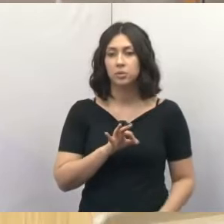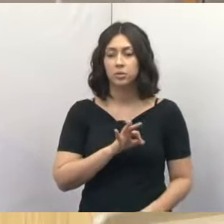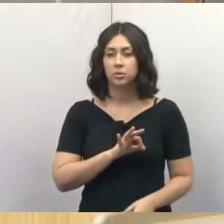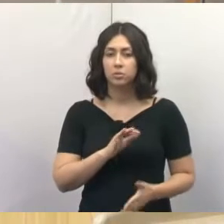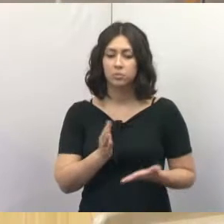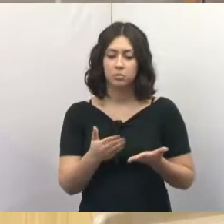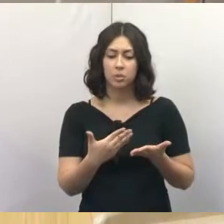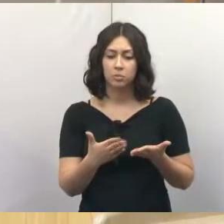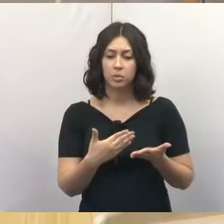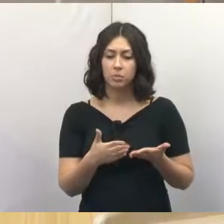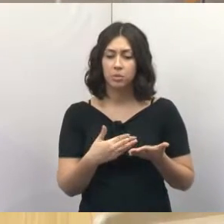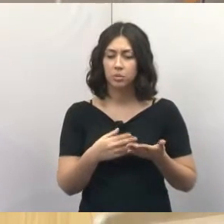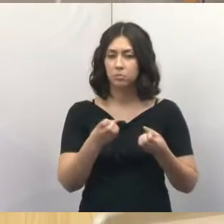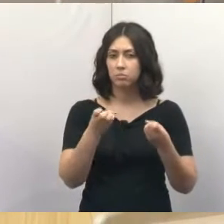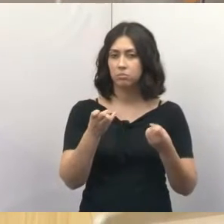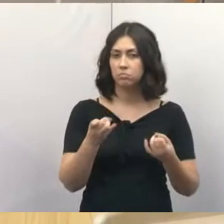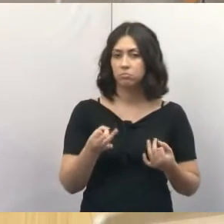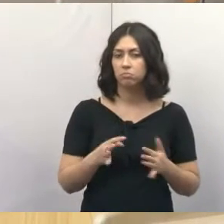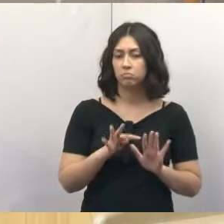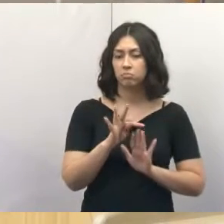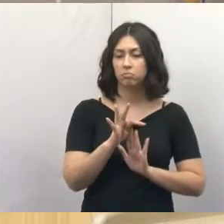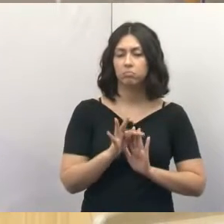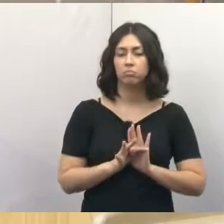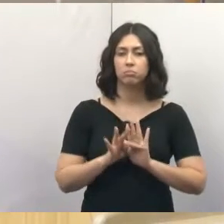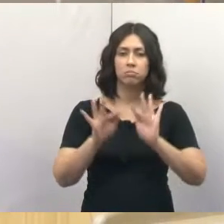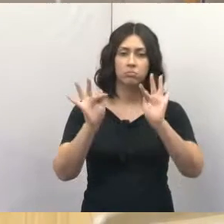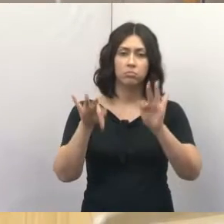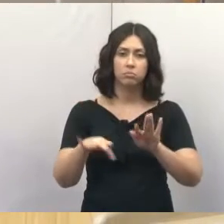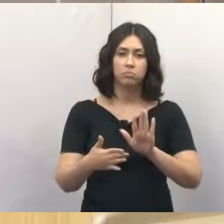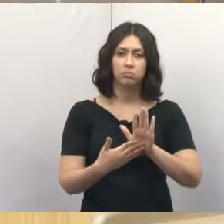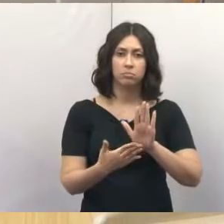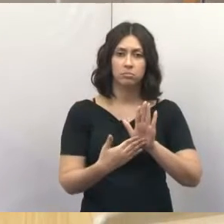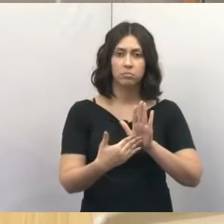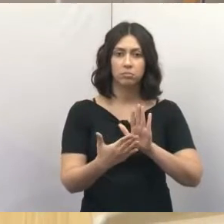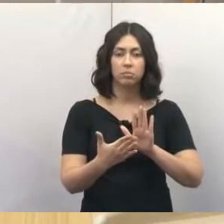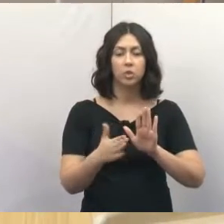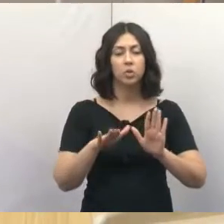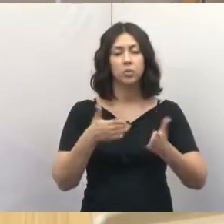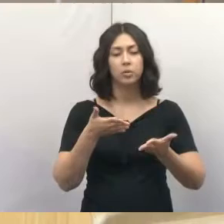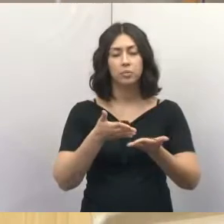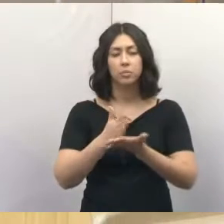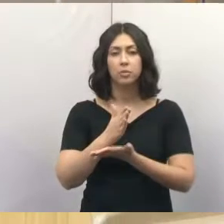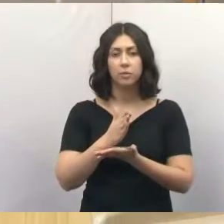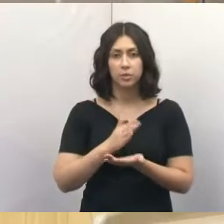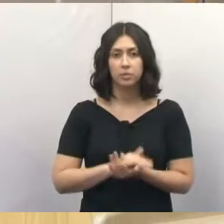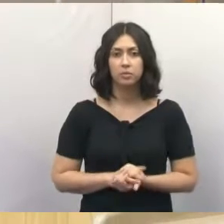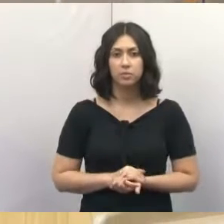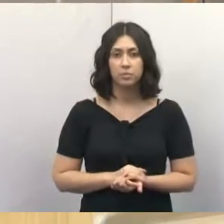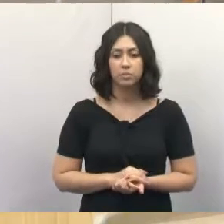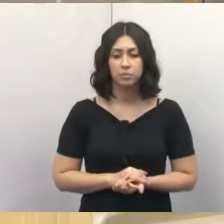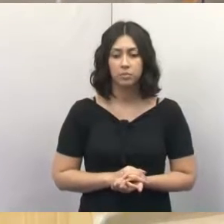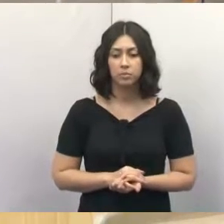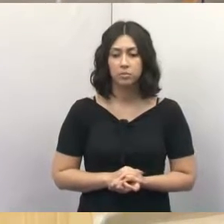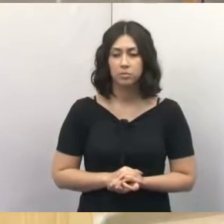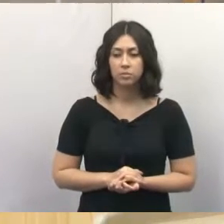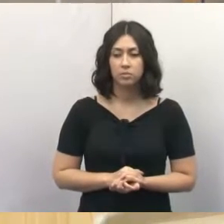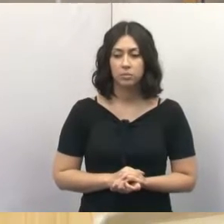será datada a redação final do setor de propositura após a sua aprovação.